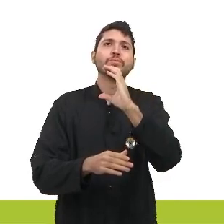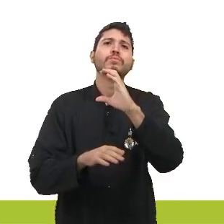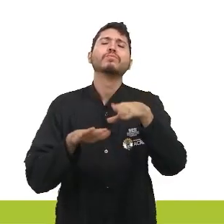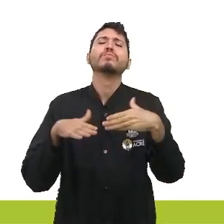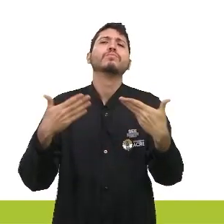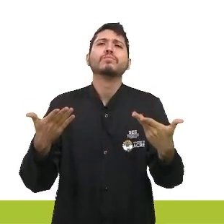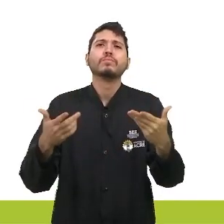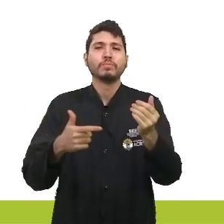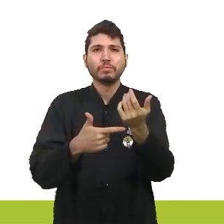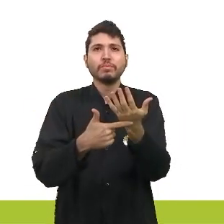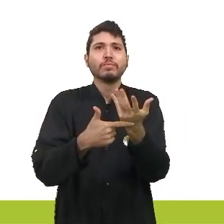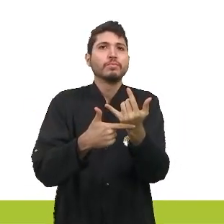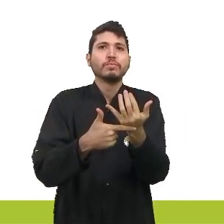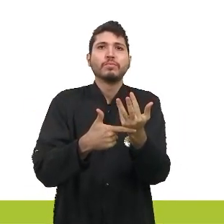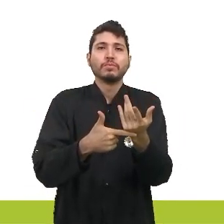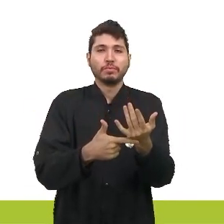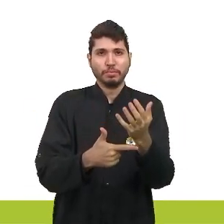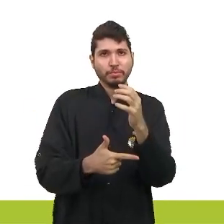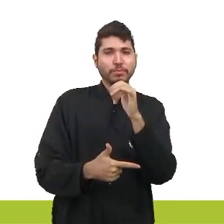algebrista, por exemplo?